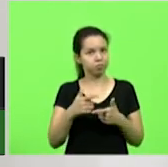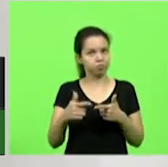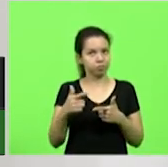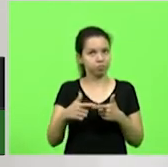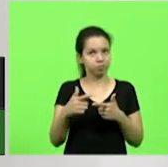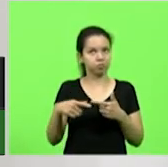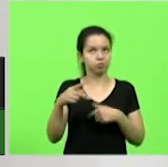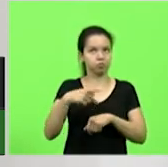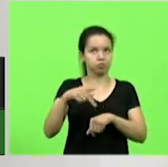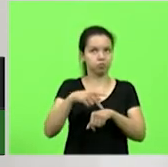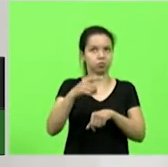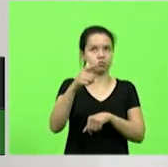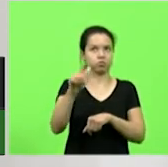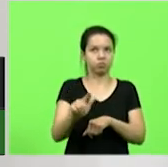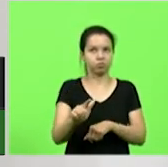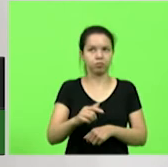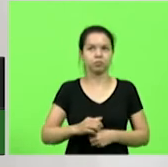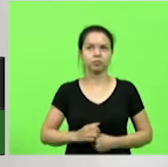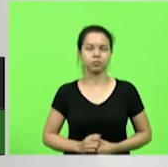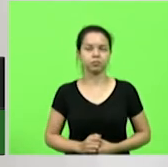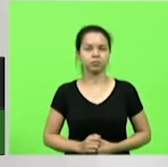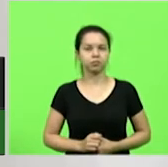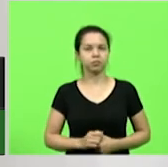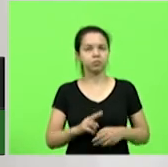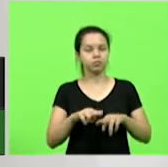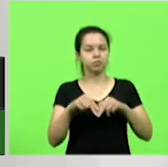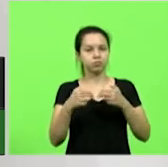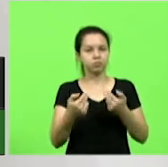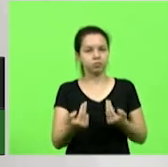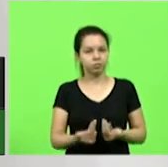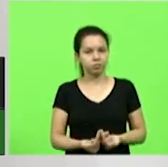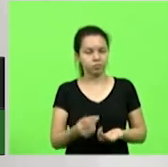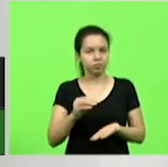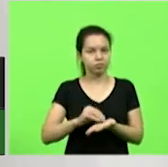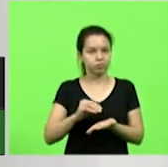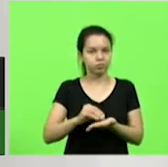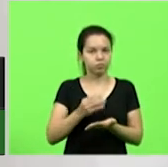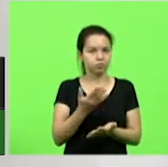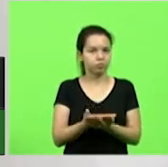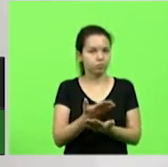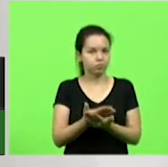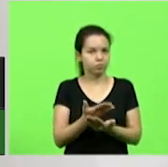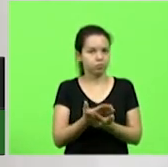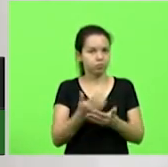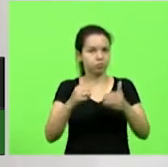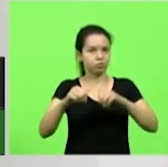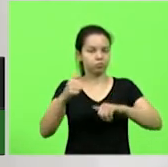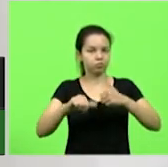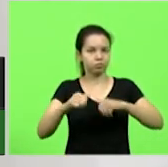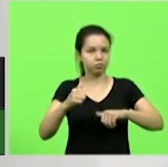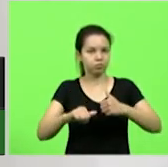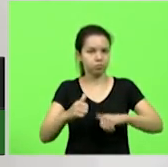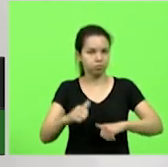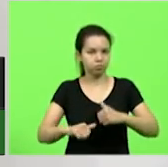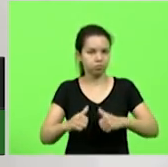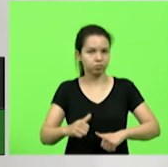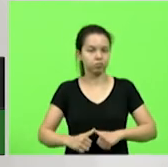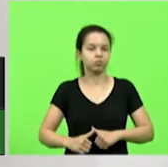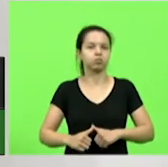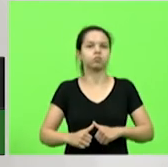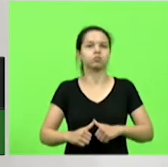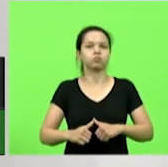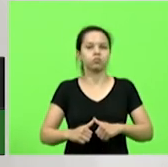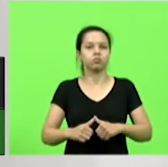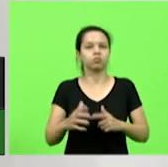internacionais. Tendo em vista a absoluta falta de estudos, a análise das bacias sedimentares, os